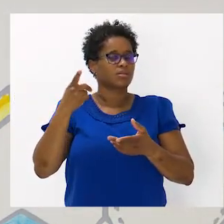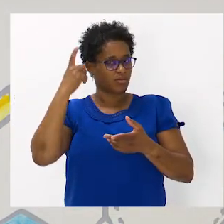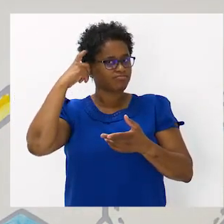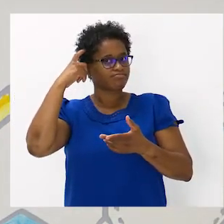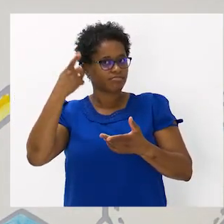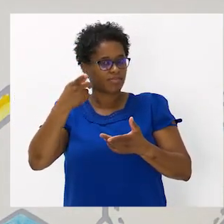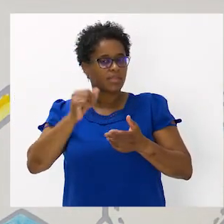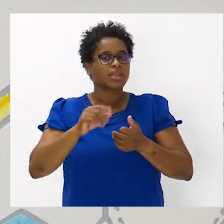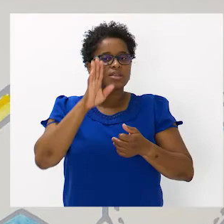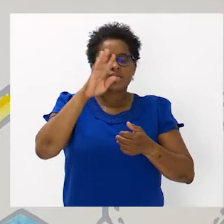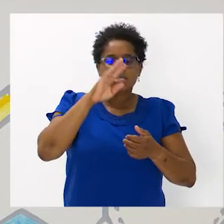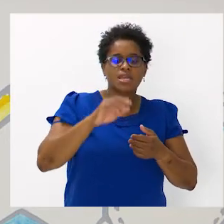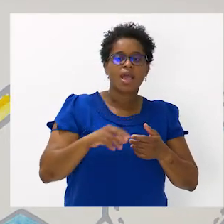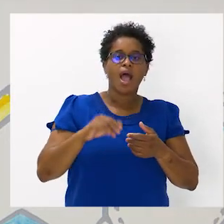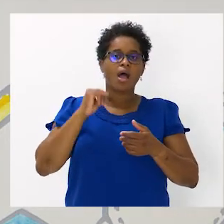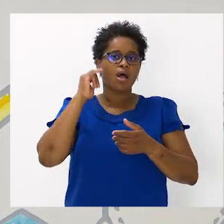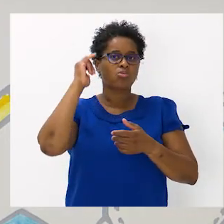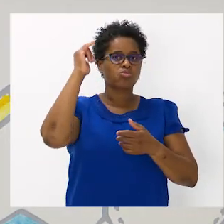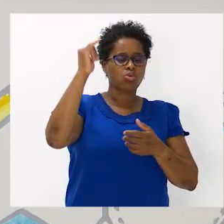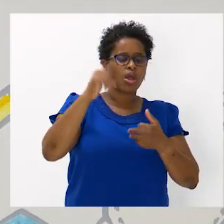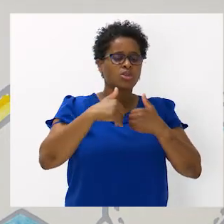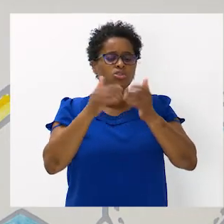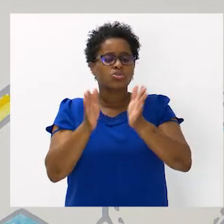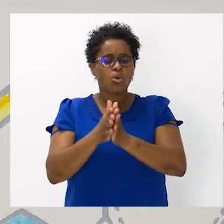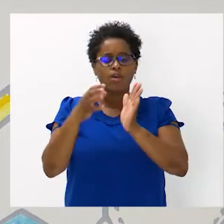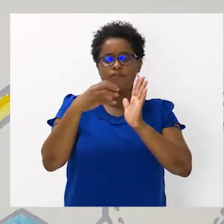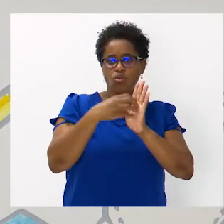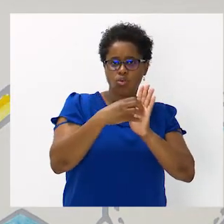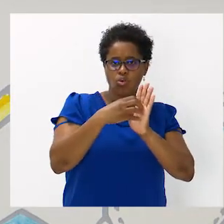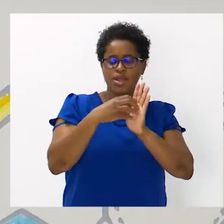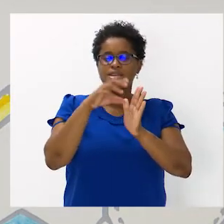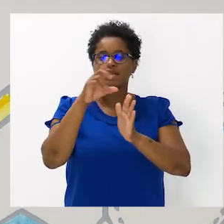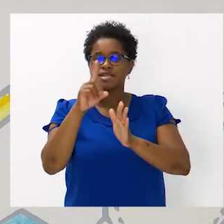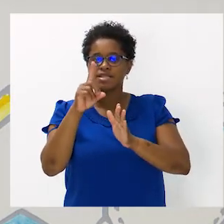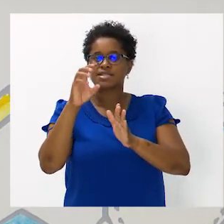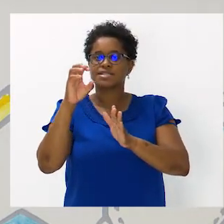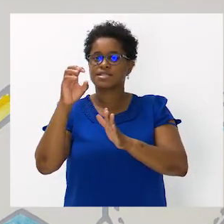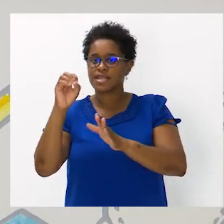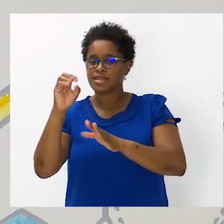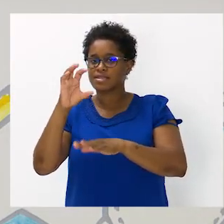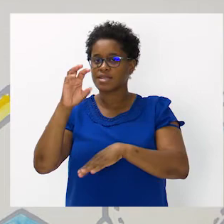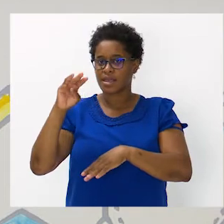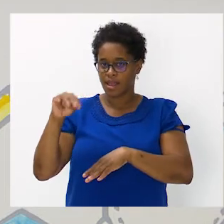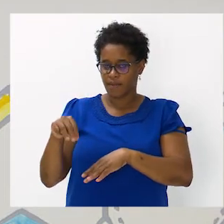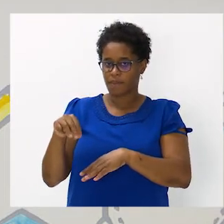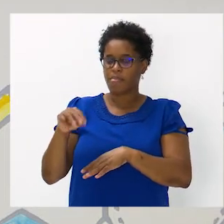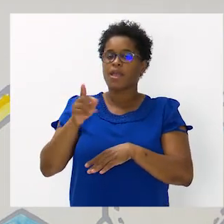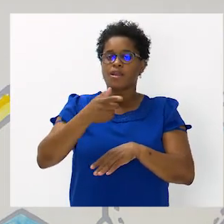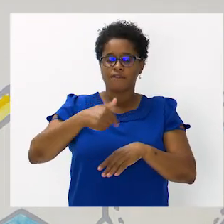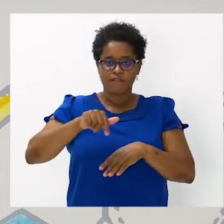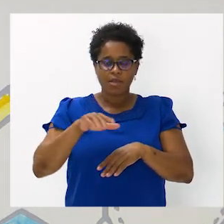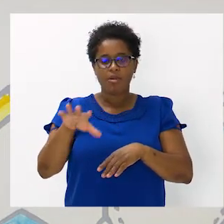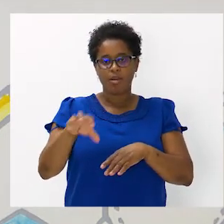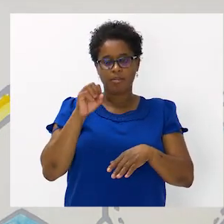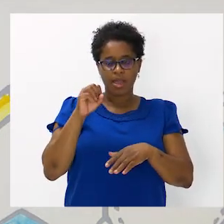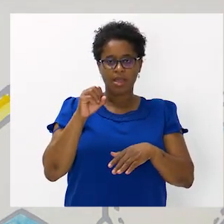lógico. Se a altura de toda a figura é 60 centímetros, então vamos